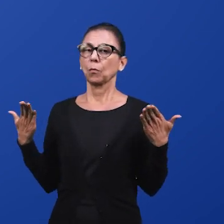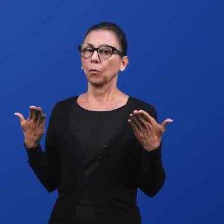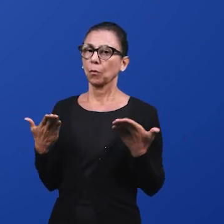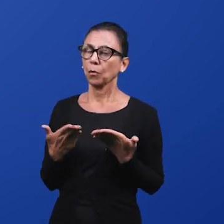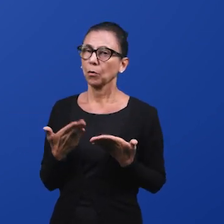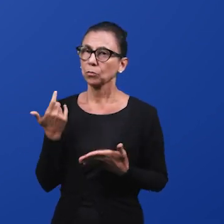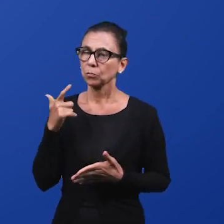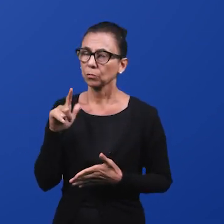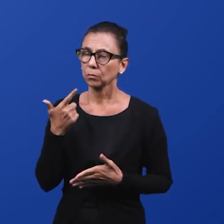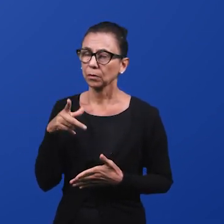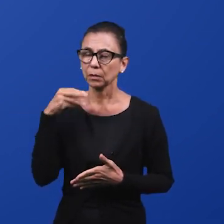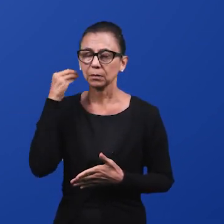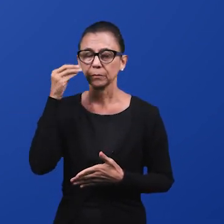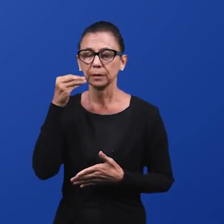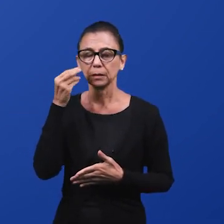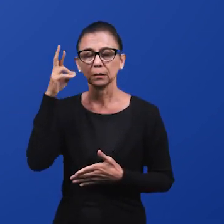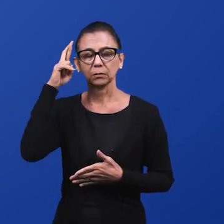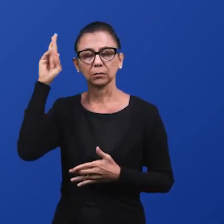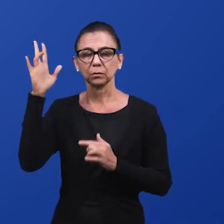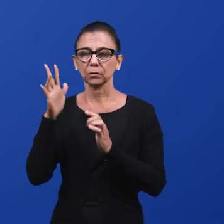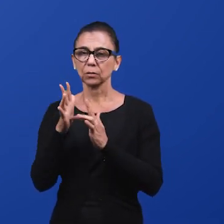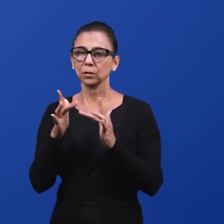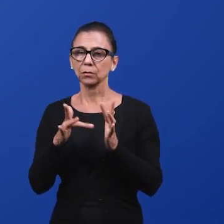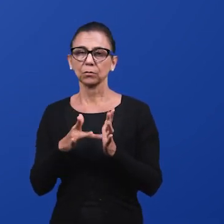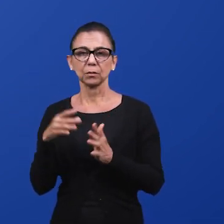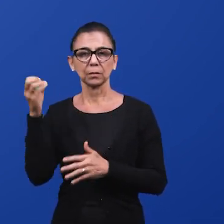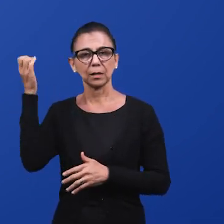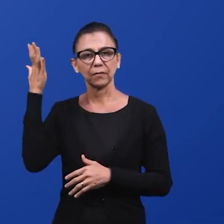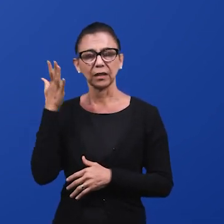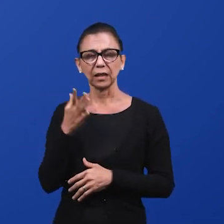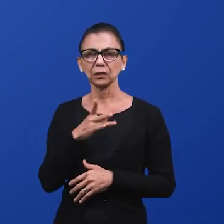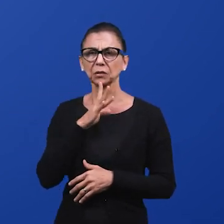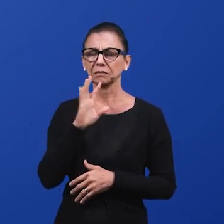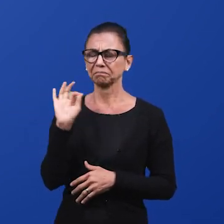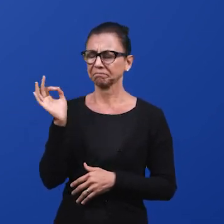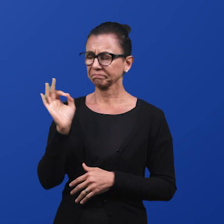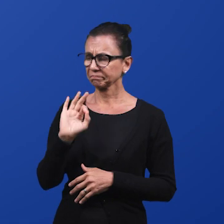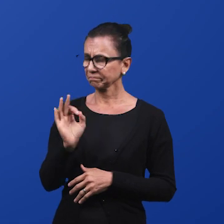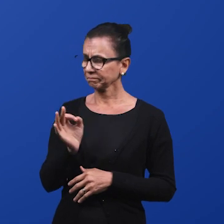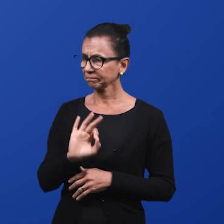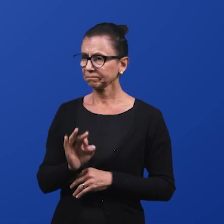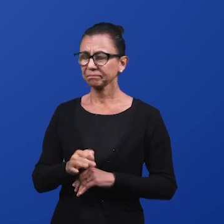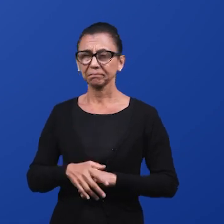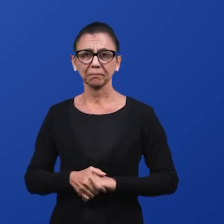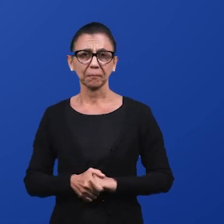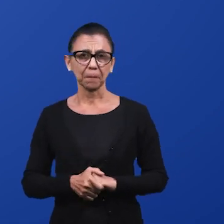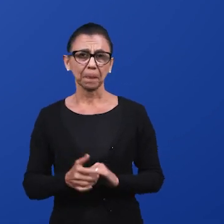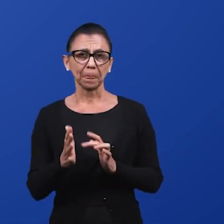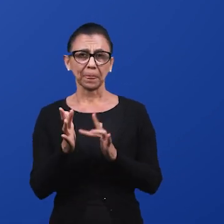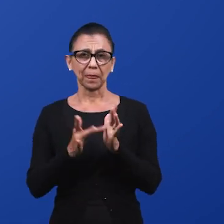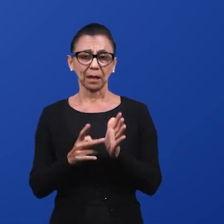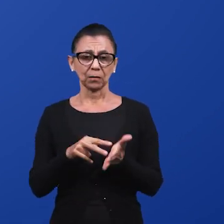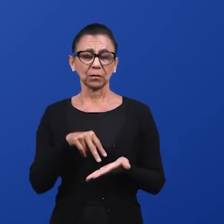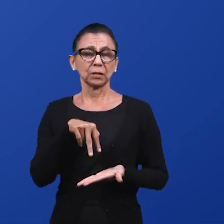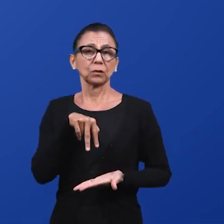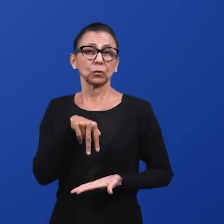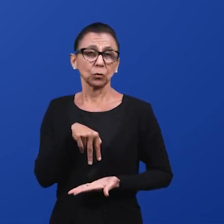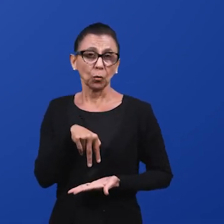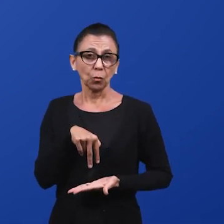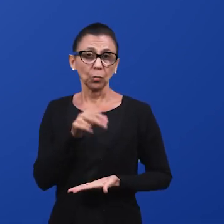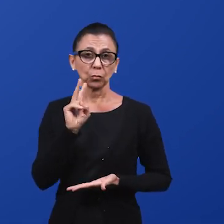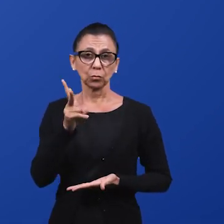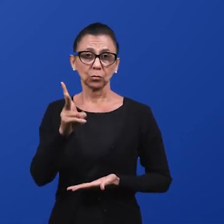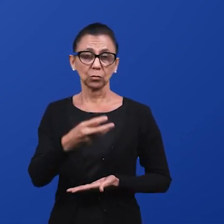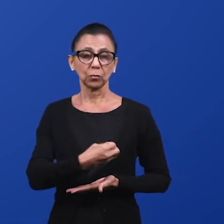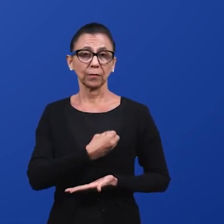de hoje. Eles não têm uma experiência com o Senhor Jesus revelado. Eles não têm uma experiência com o Senhor Jesus que